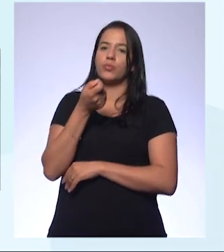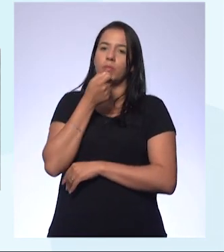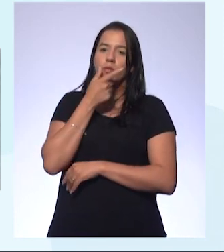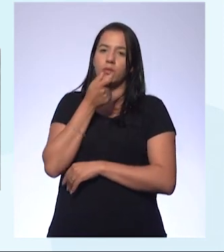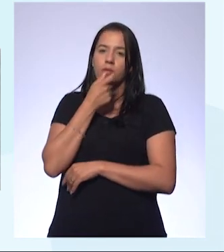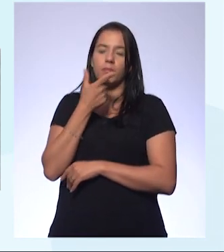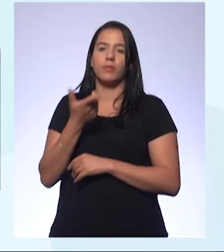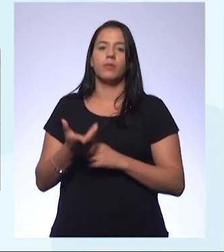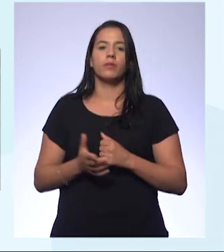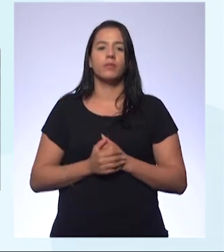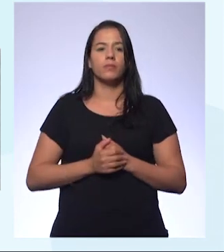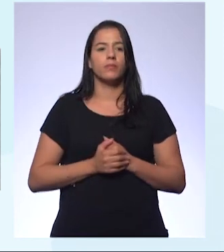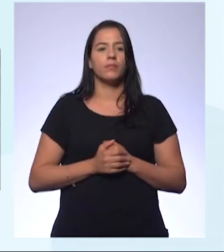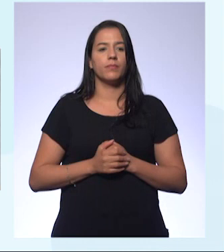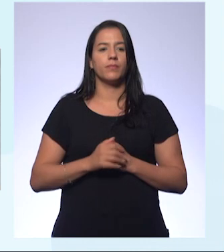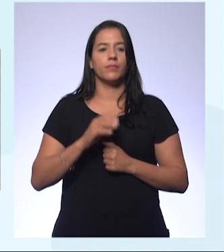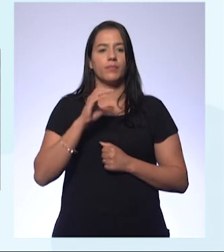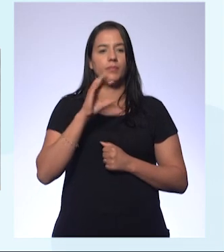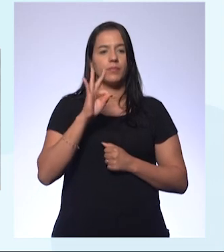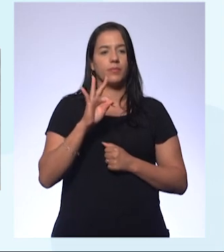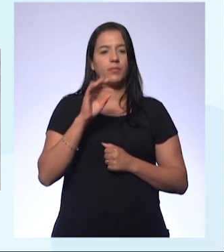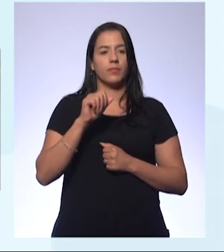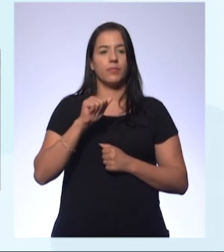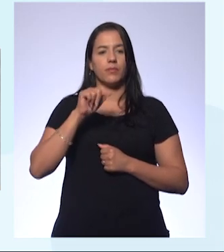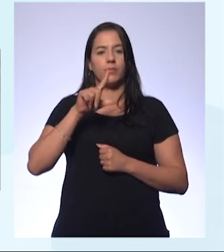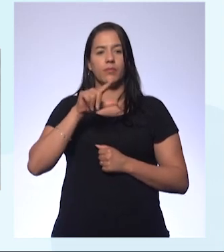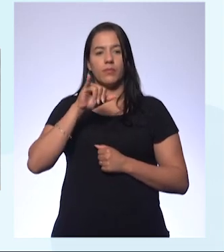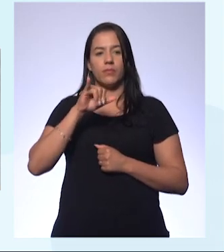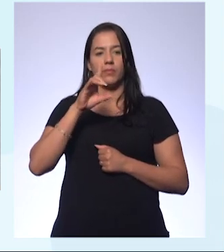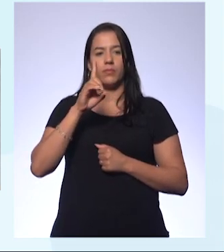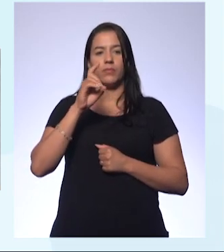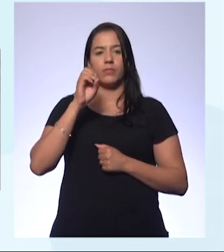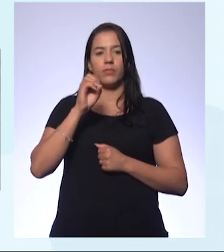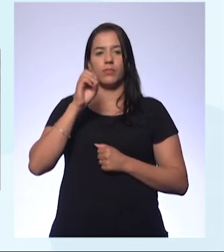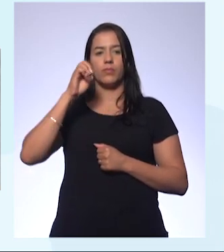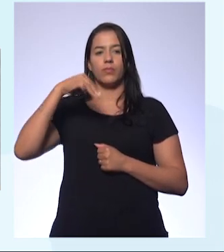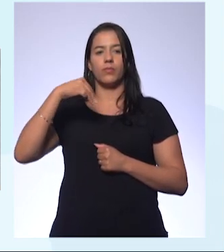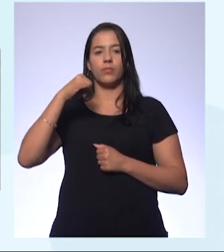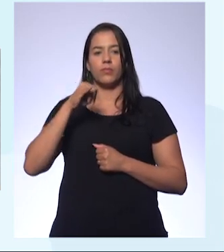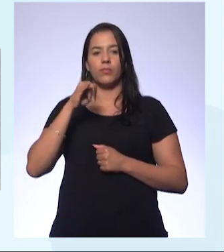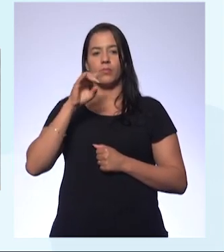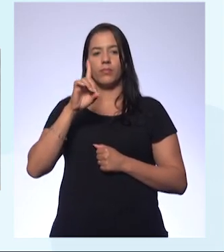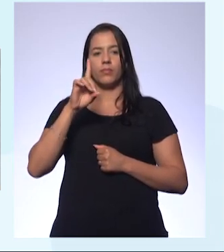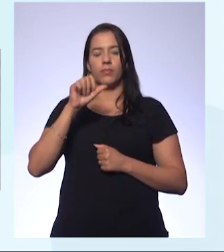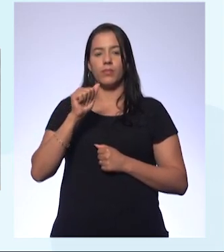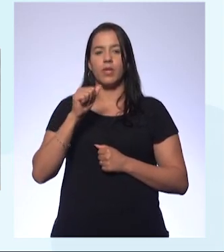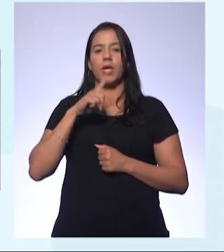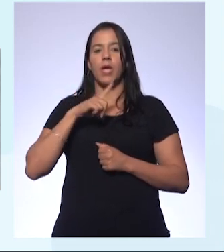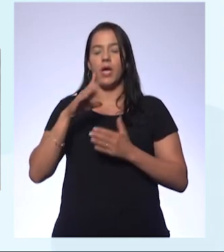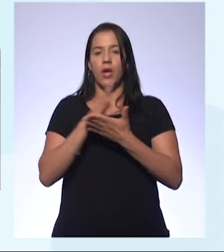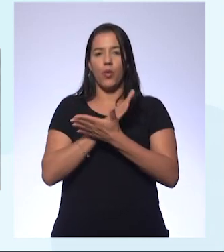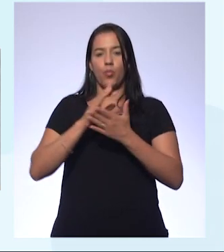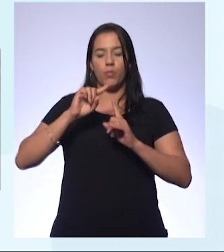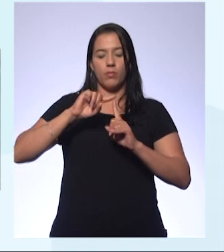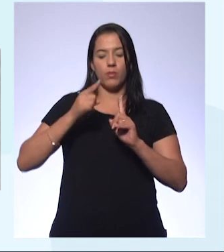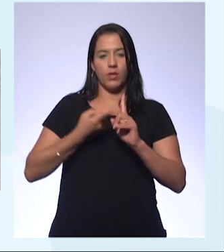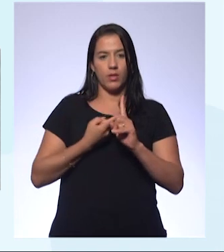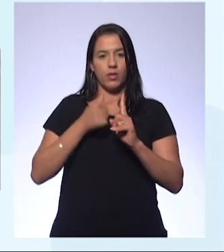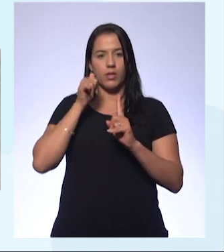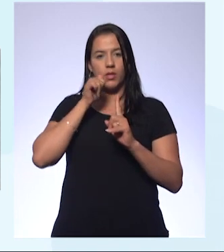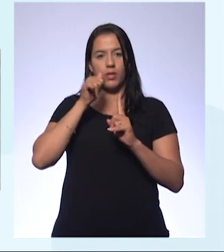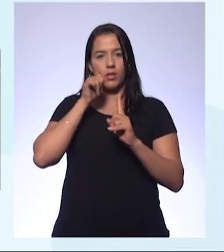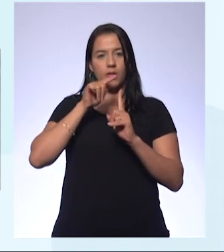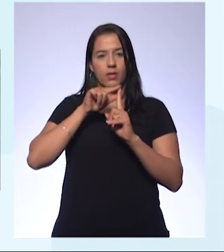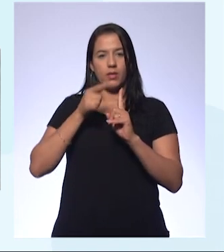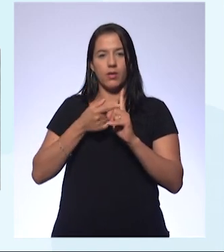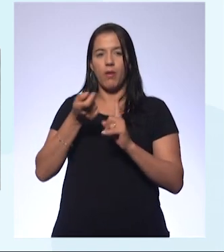Então, a talidomida aí foi uma questão muito forte que gestantes ingerindo esse